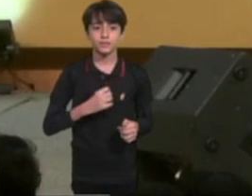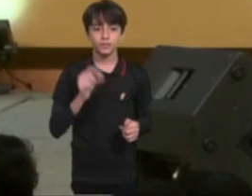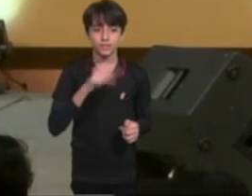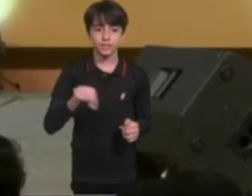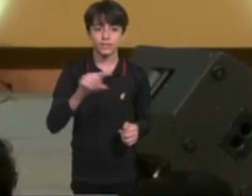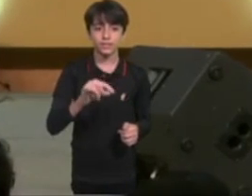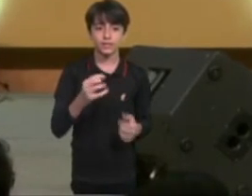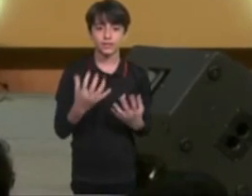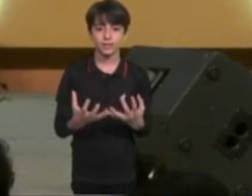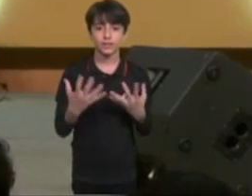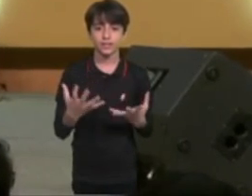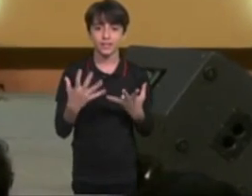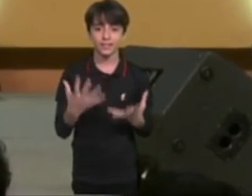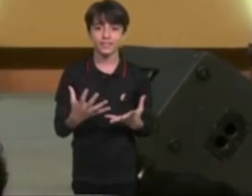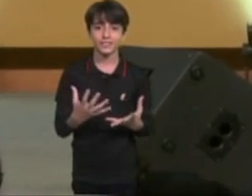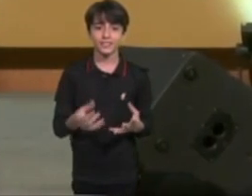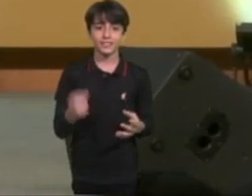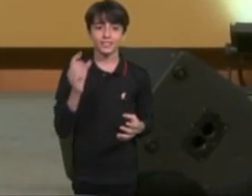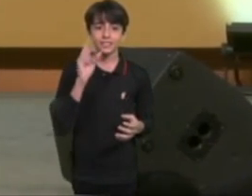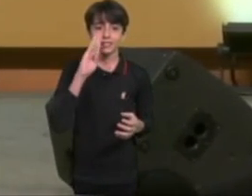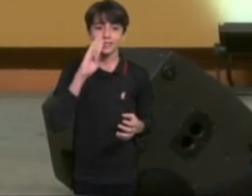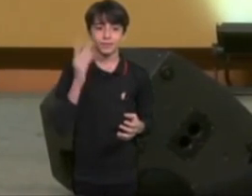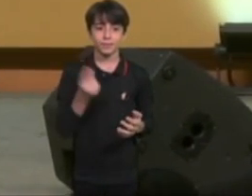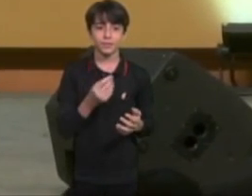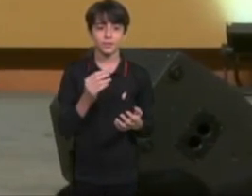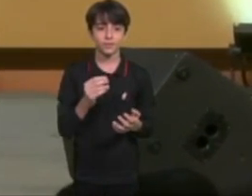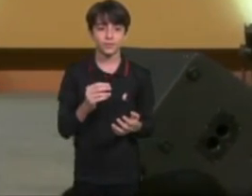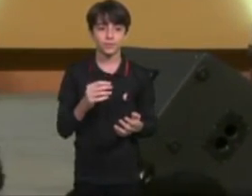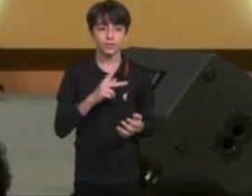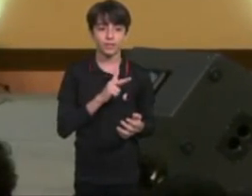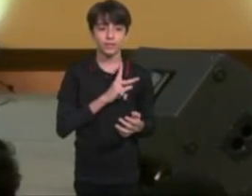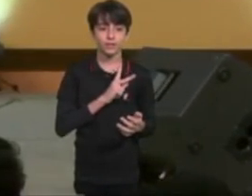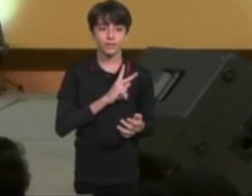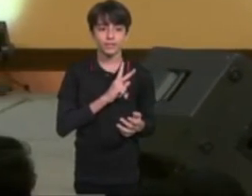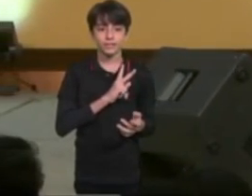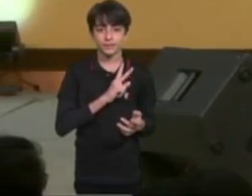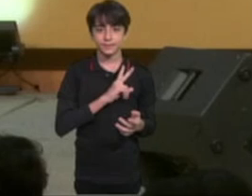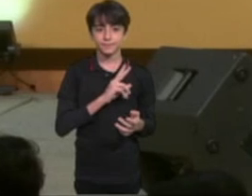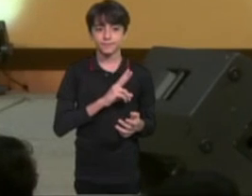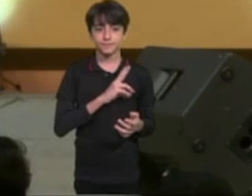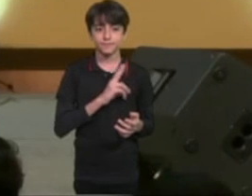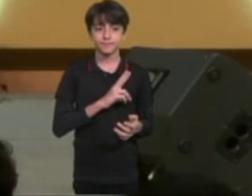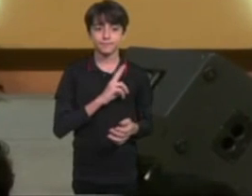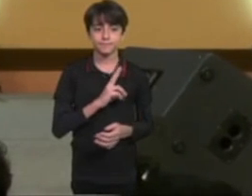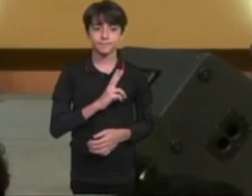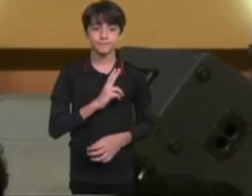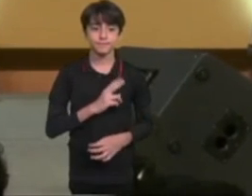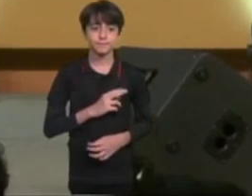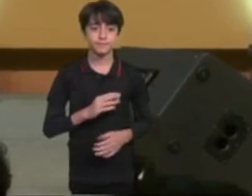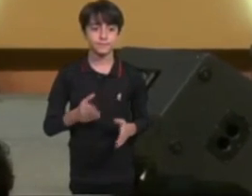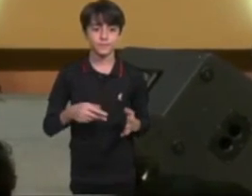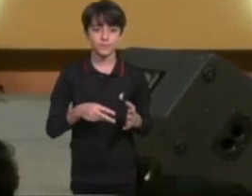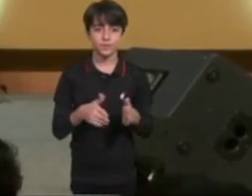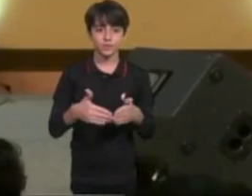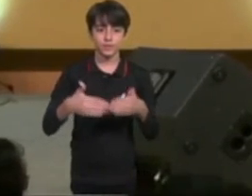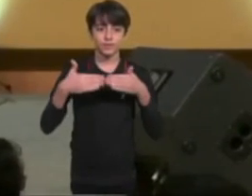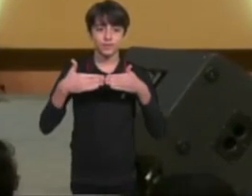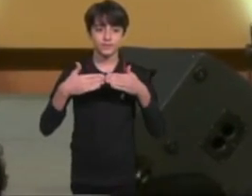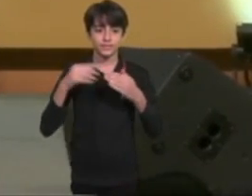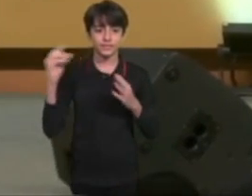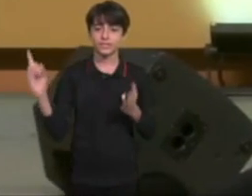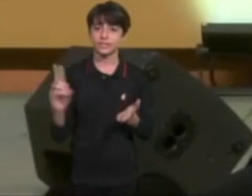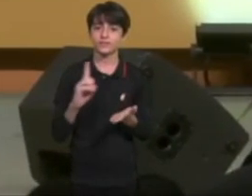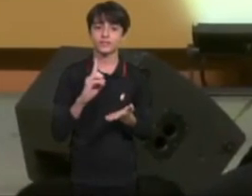quer e a decisão é pessoal você pode pedir licença aí onde você tá pessoal vai deixar você passar oi vem aqui a